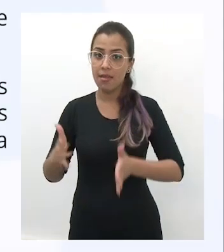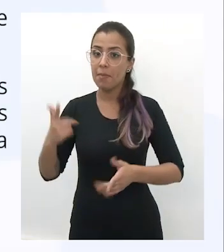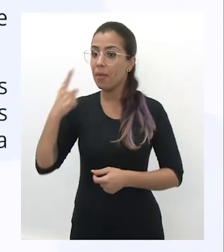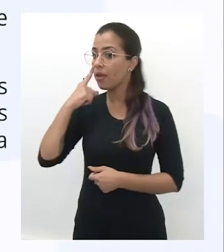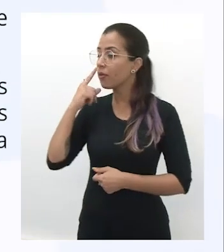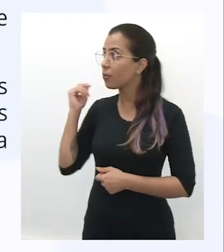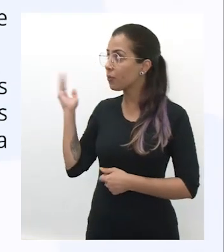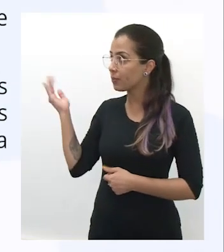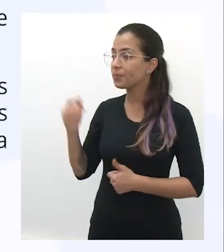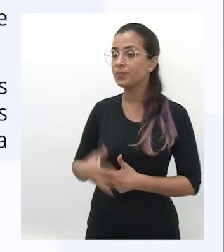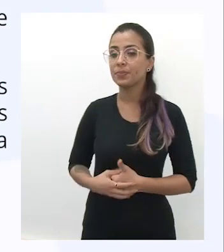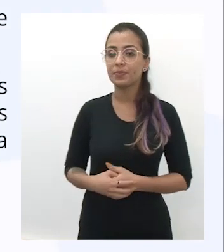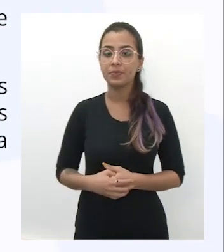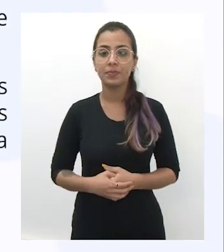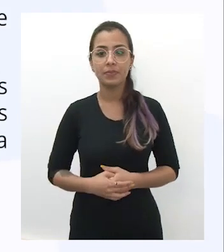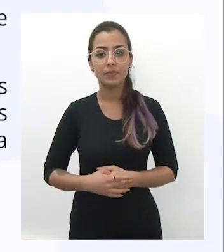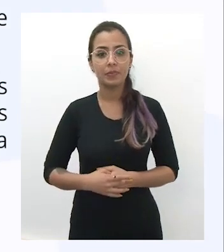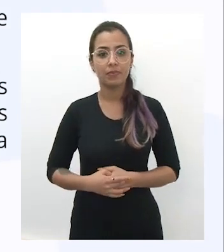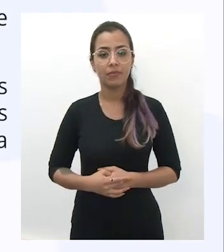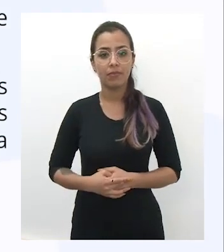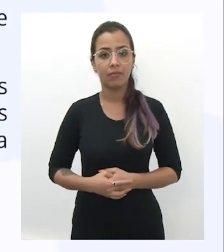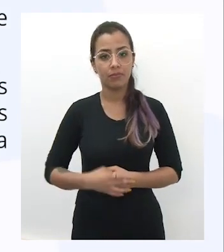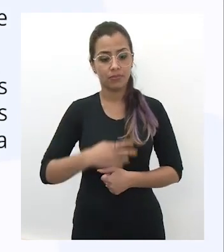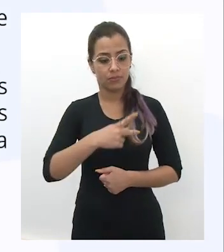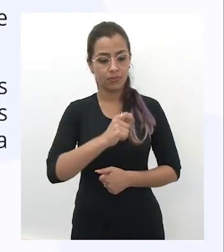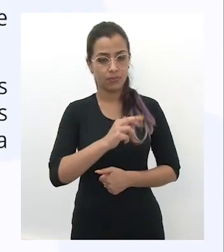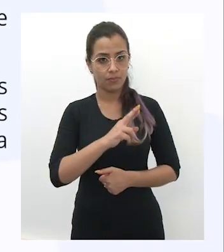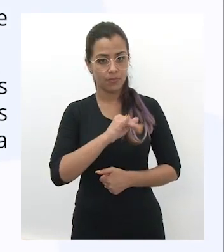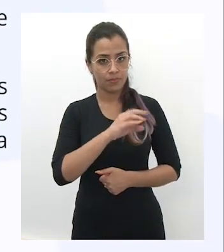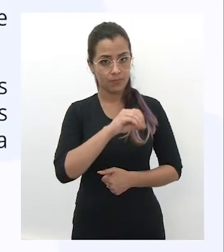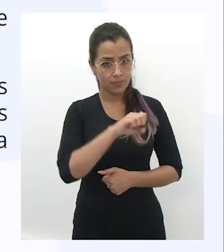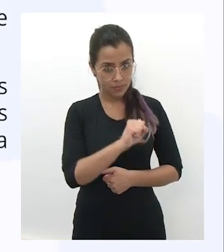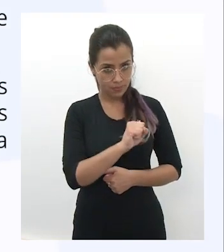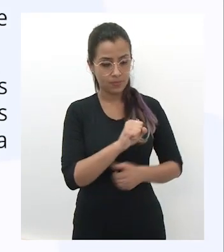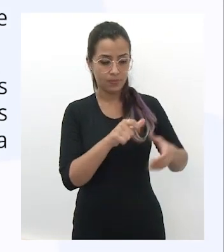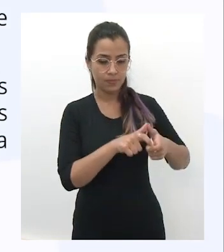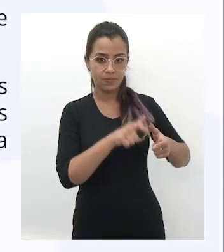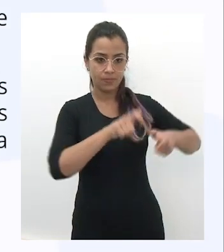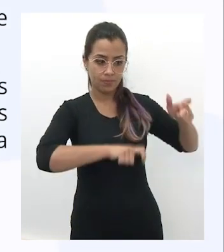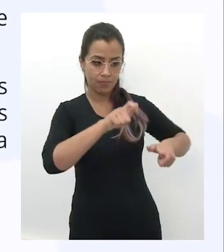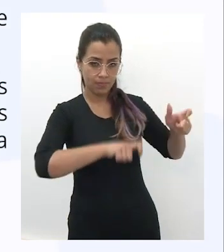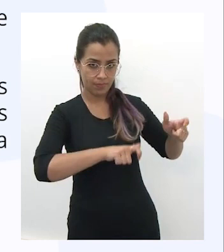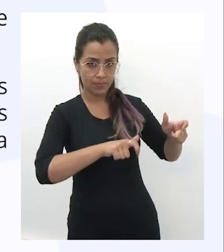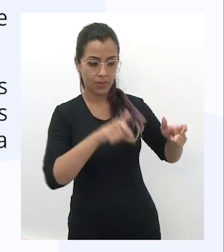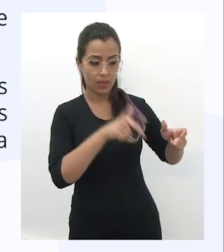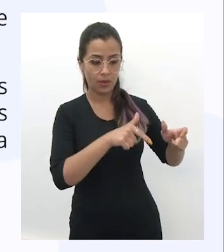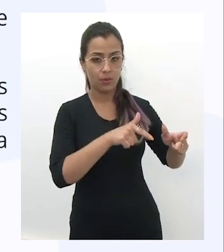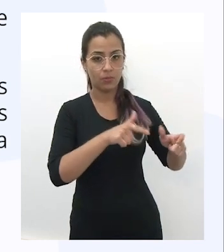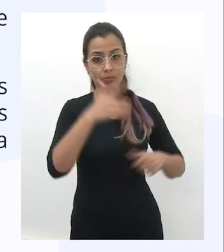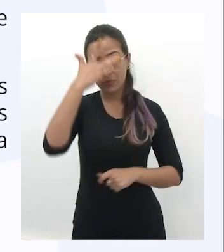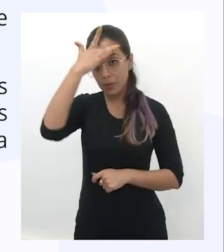tela. Os patrícios eram auxiliados por alguns cidadãos romanos que lhe prestavam